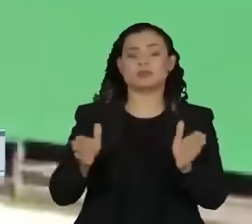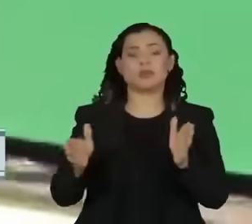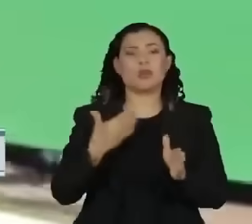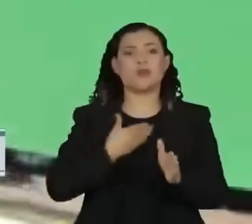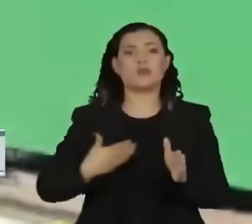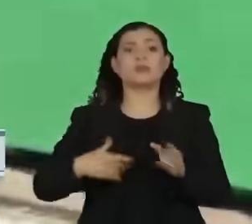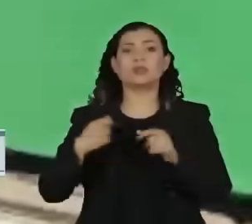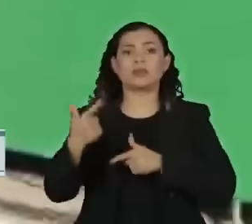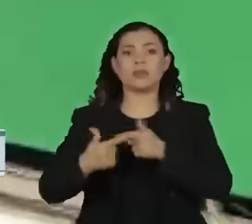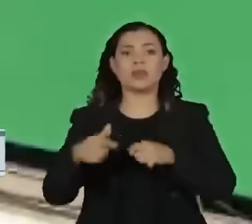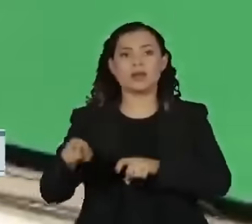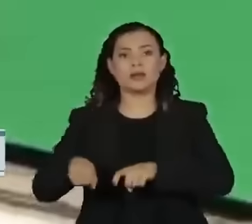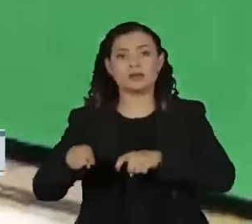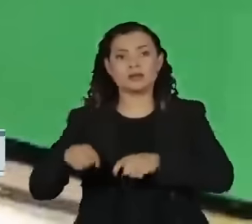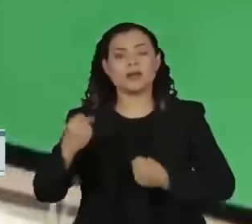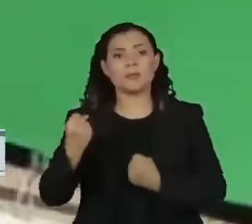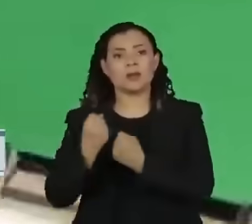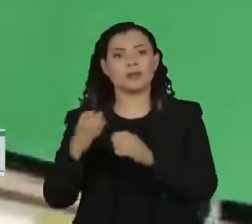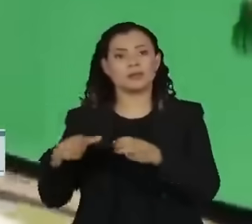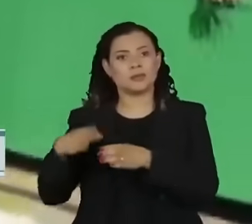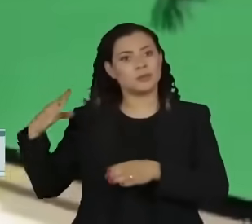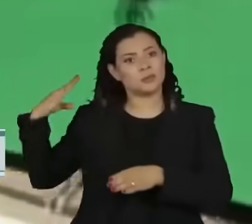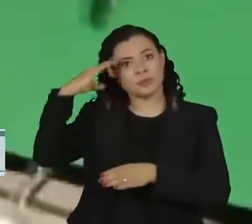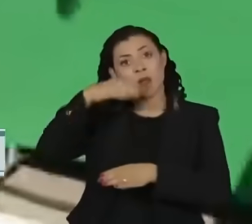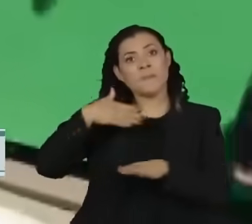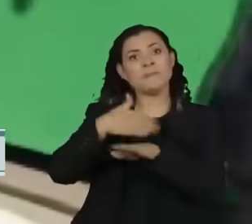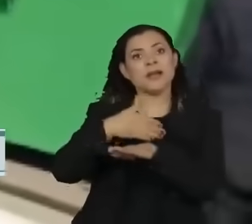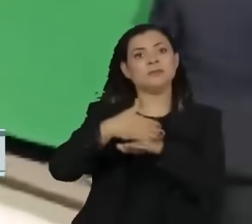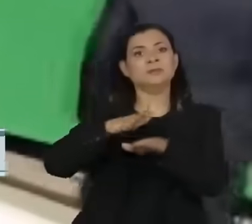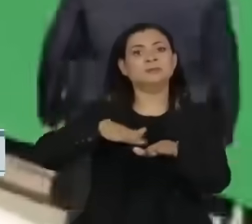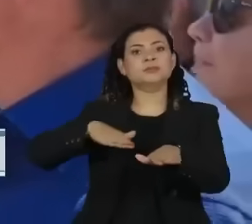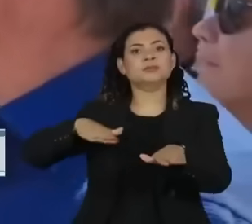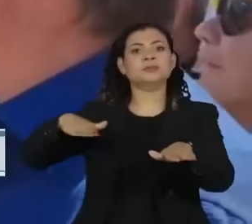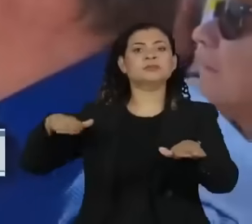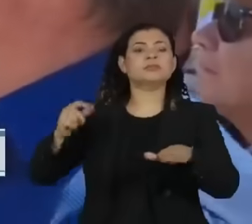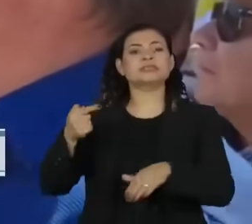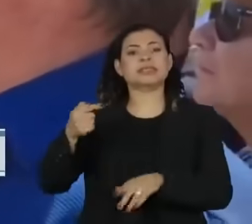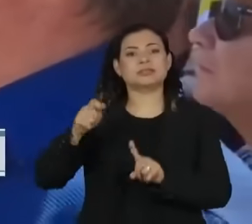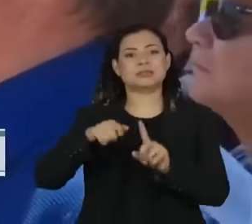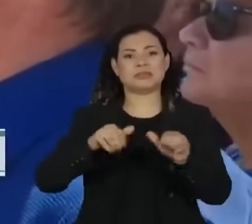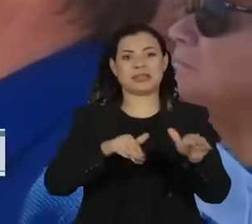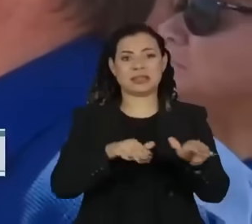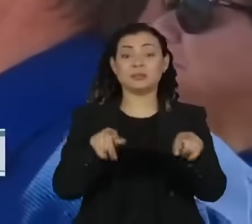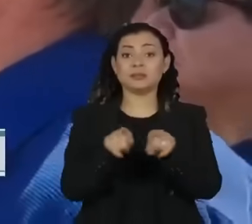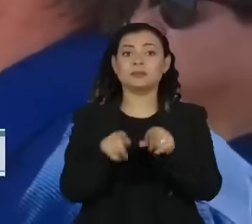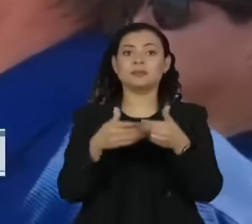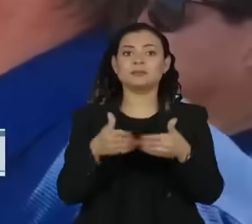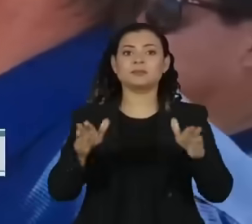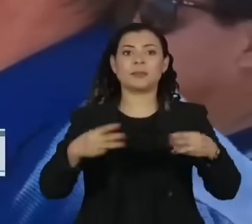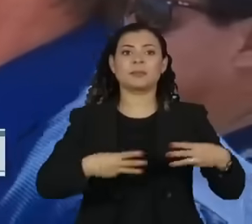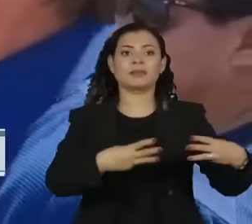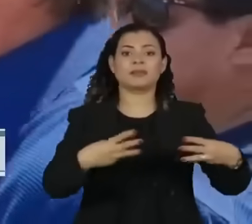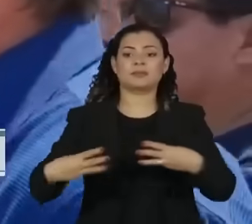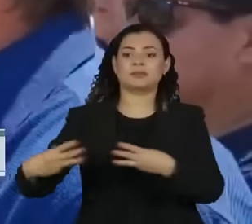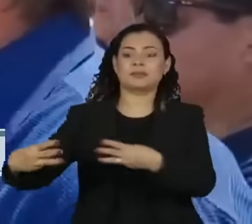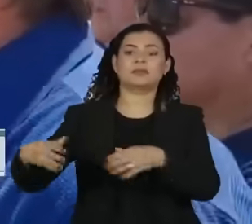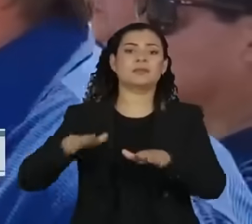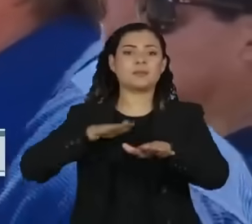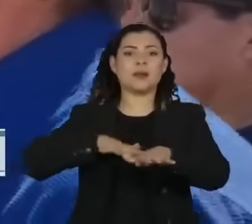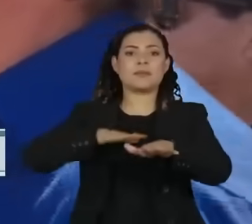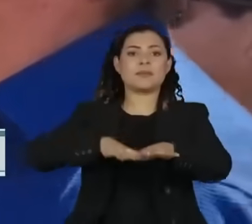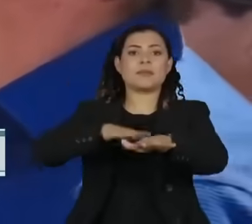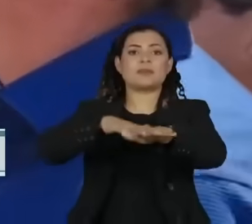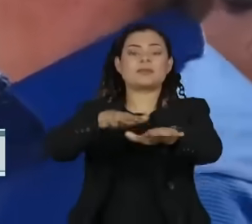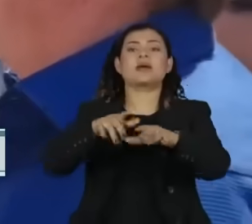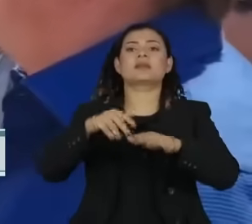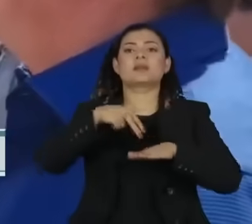de agricultores apoiadores do ex-presidente participassem do desfile militar e a abertura da esplanada dos ministérios para a passagem de